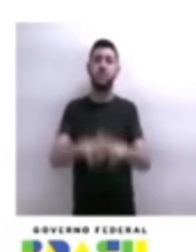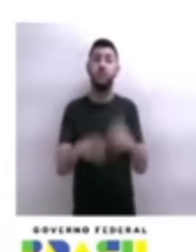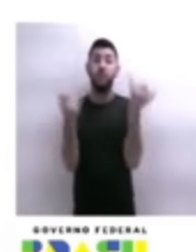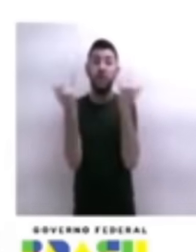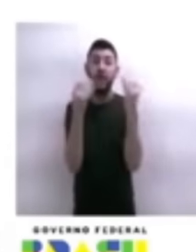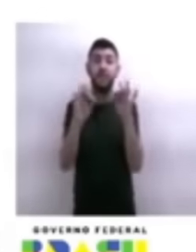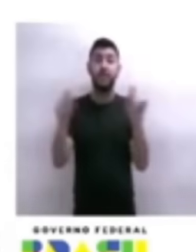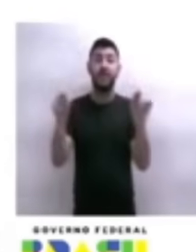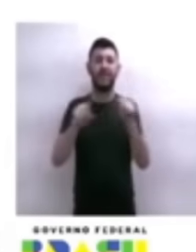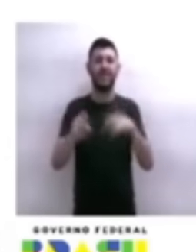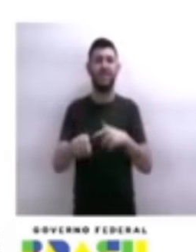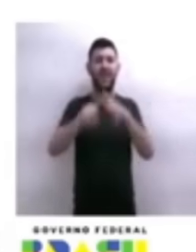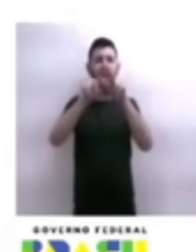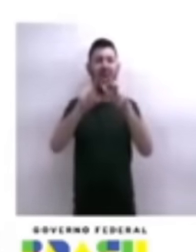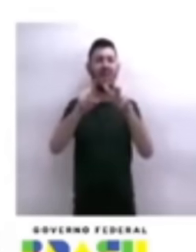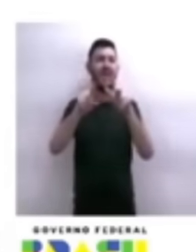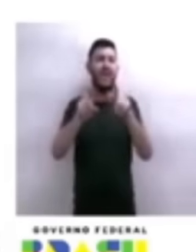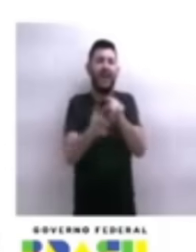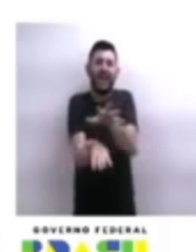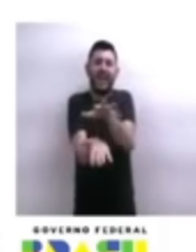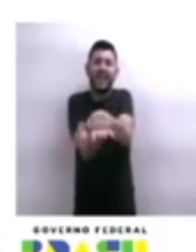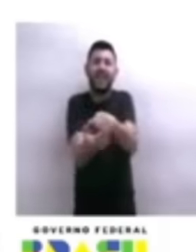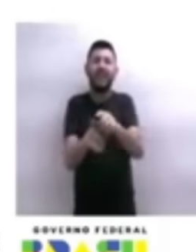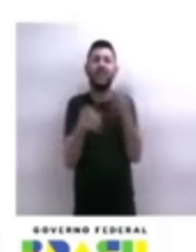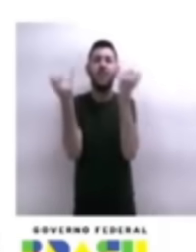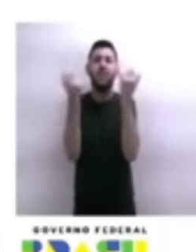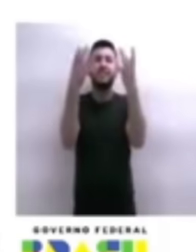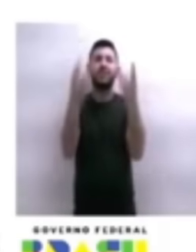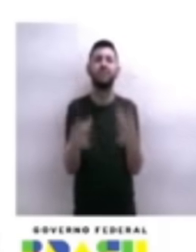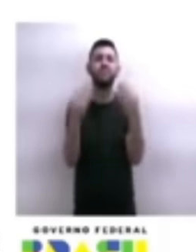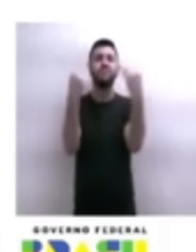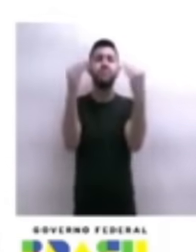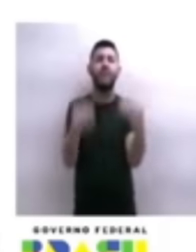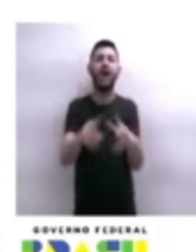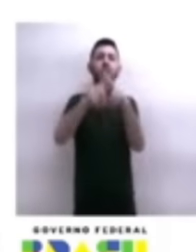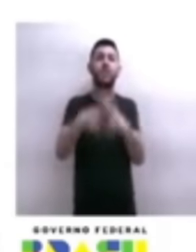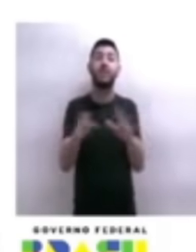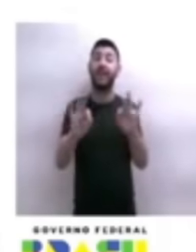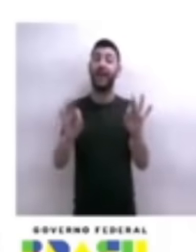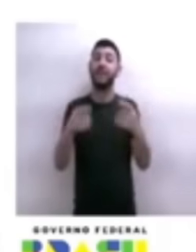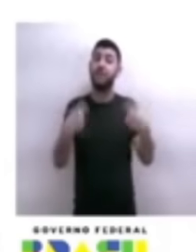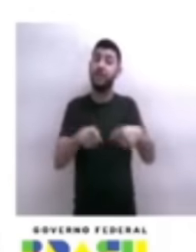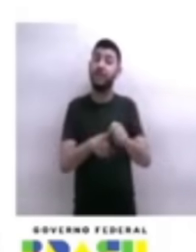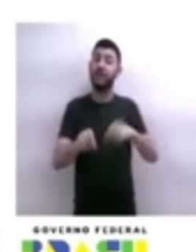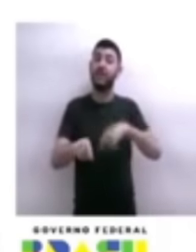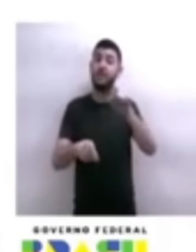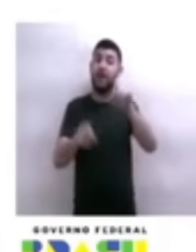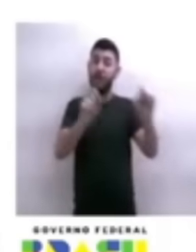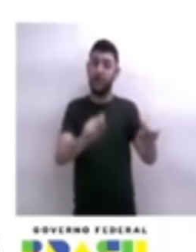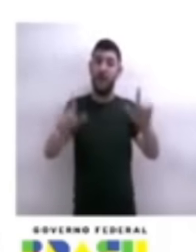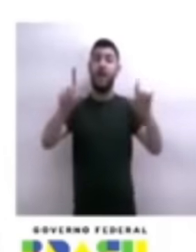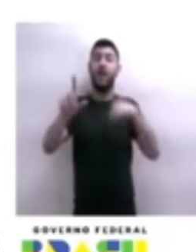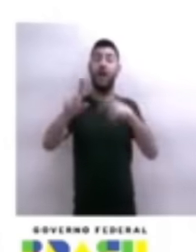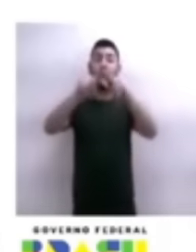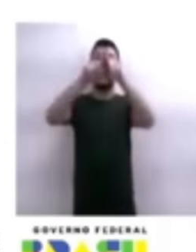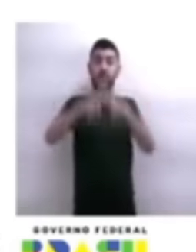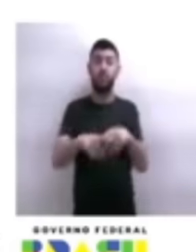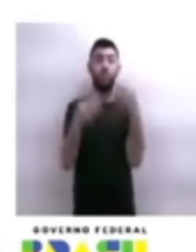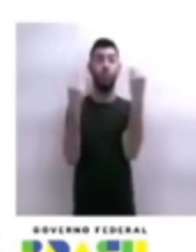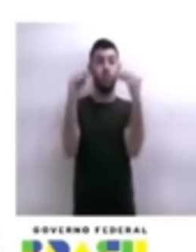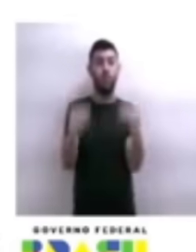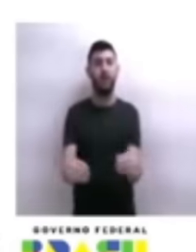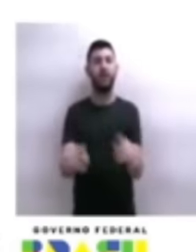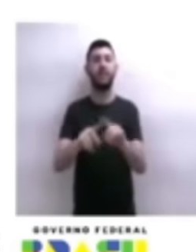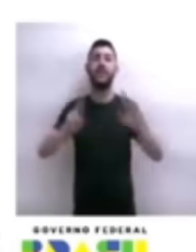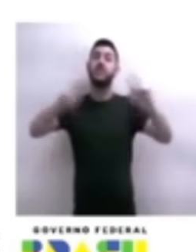com o cadastro desatualizado, elas têm que buscar fazer essa atualização. É diferente da averiguação, que é